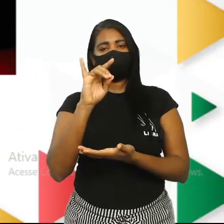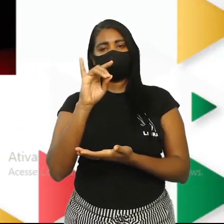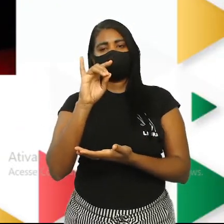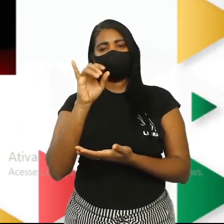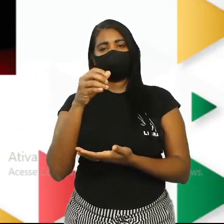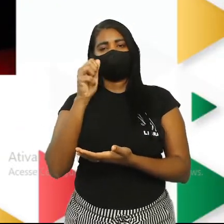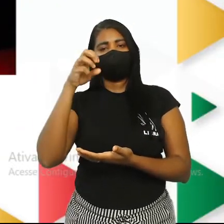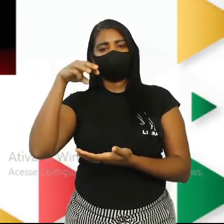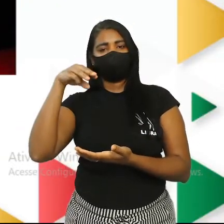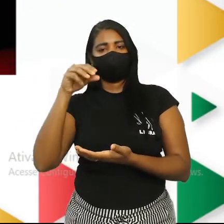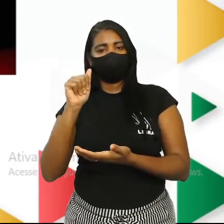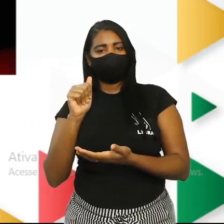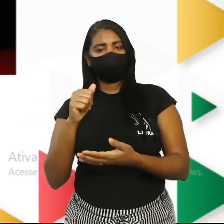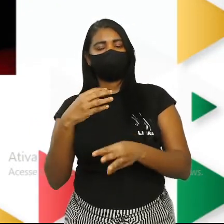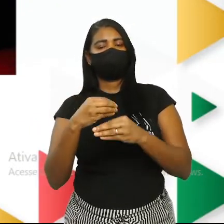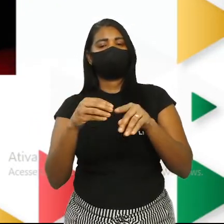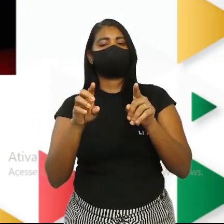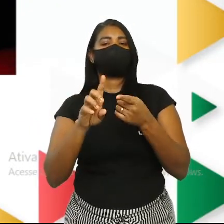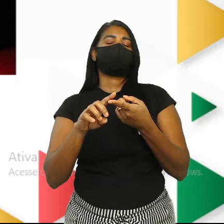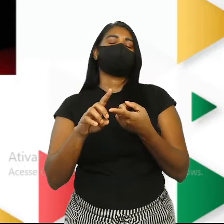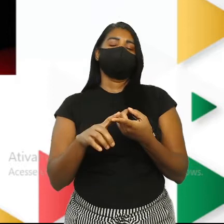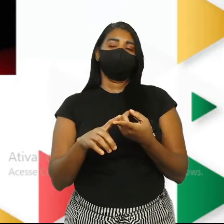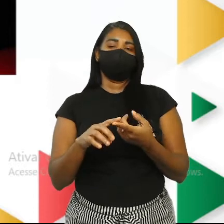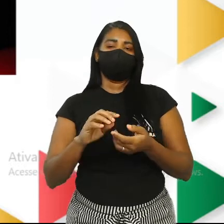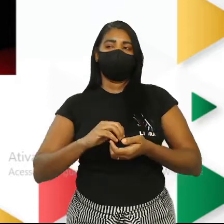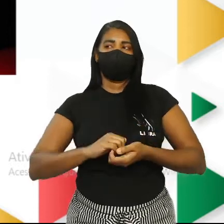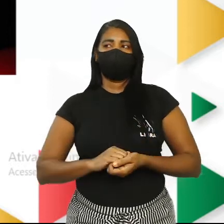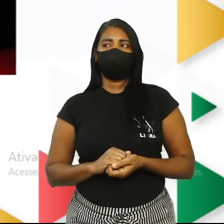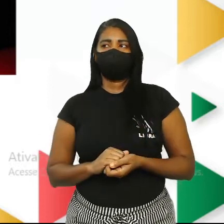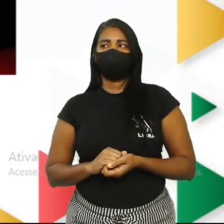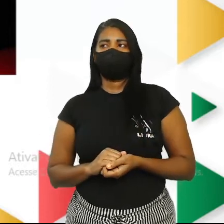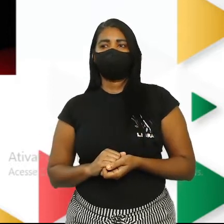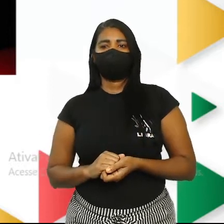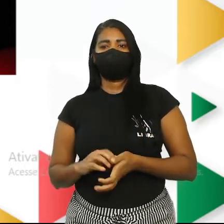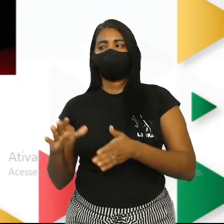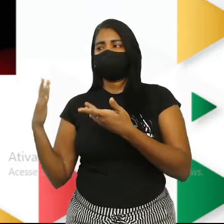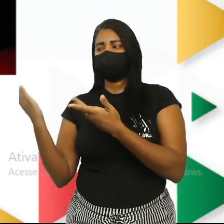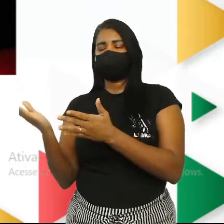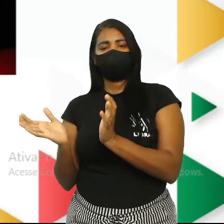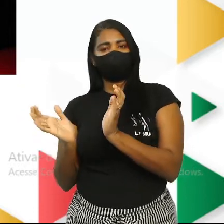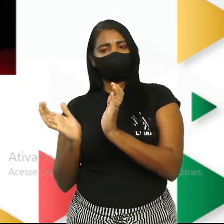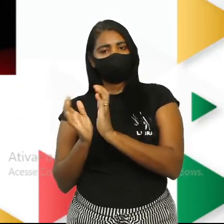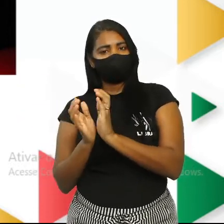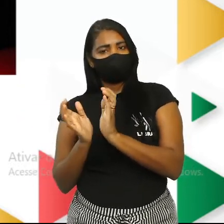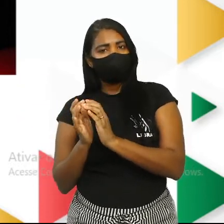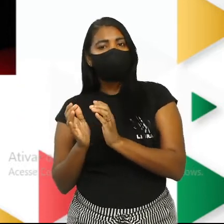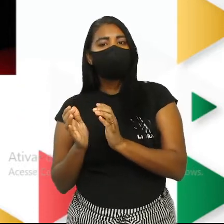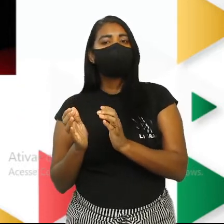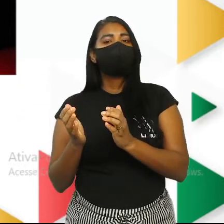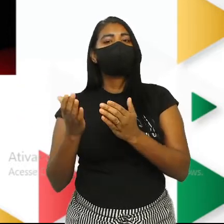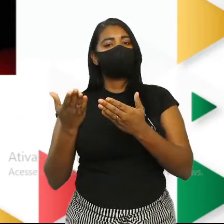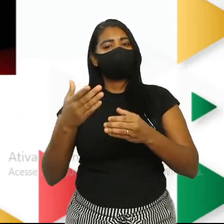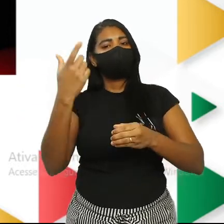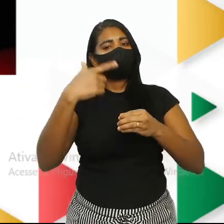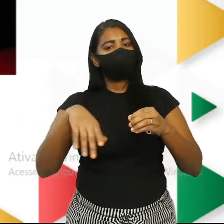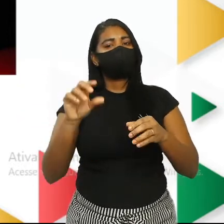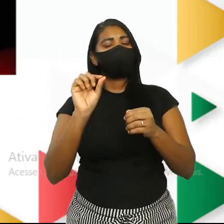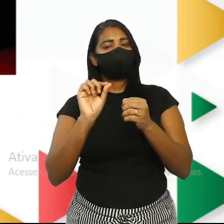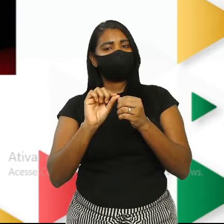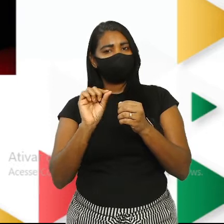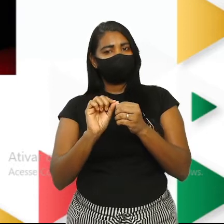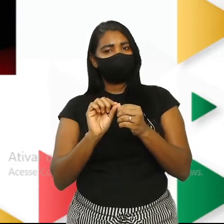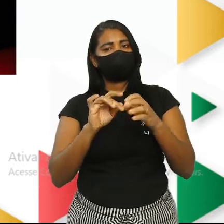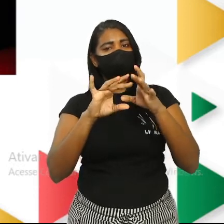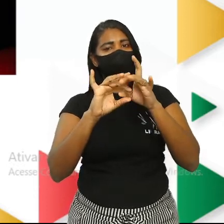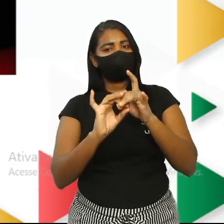Kierkegaard Santana na direção. Então, esses artistas pernambucanos, eles fizeram realmente esses